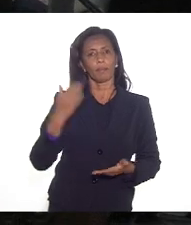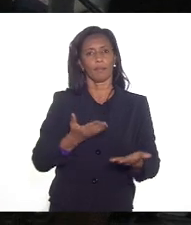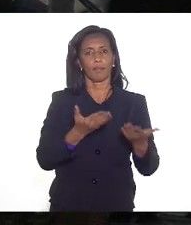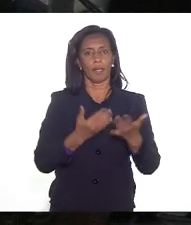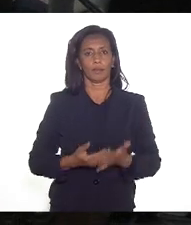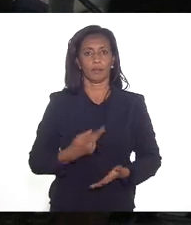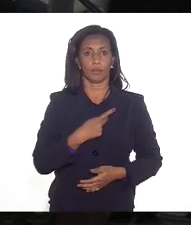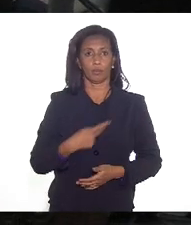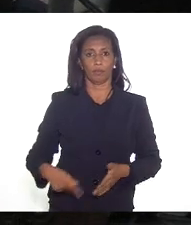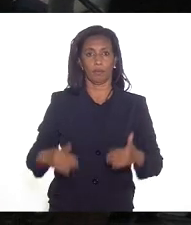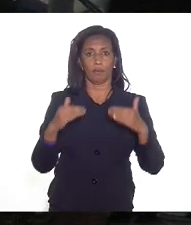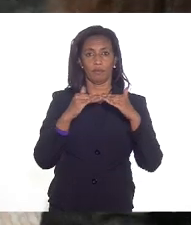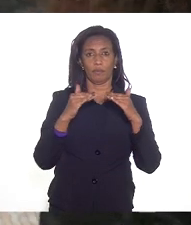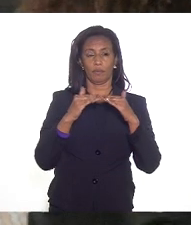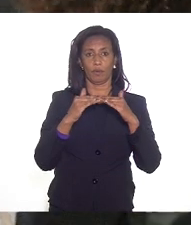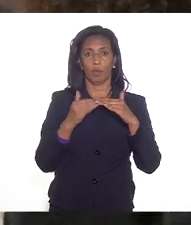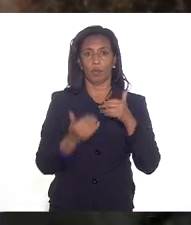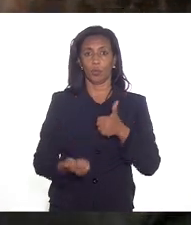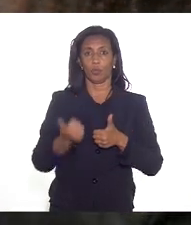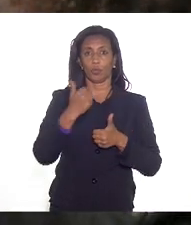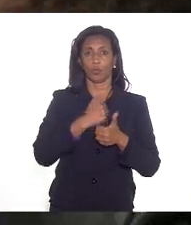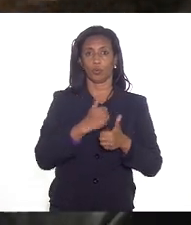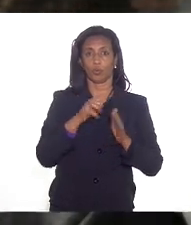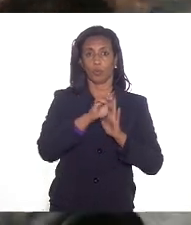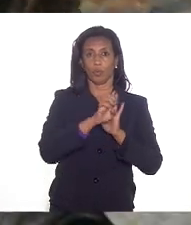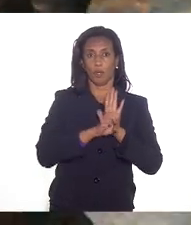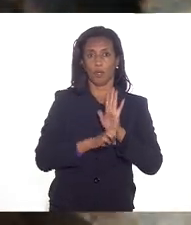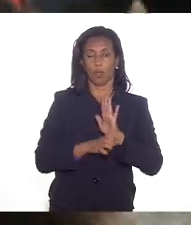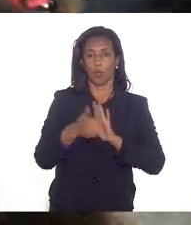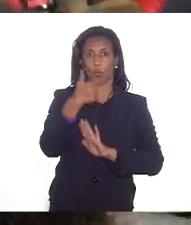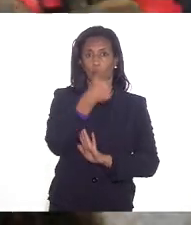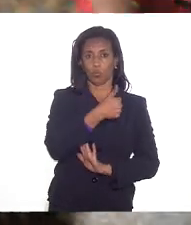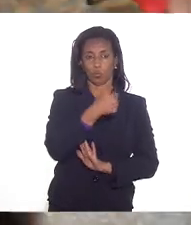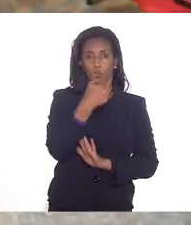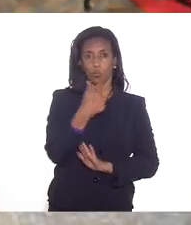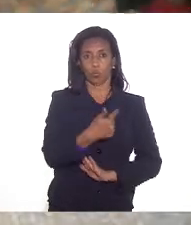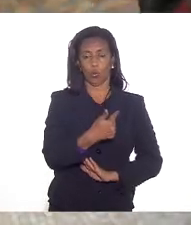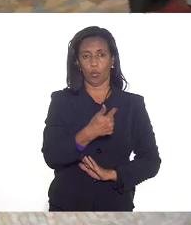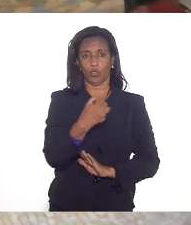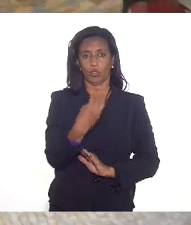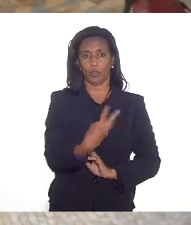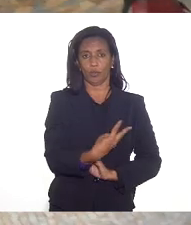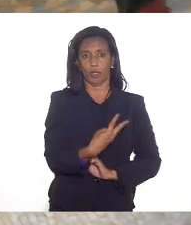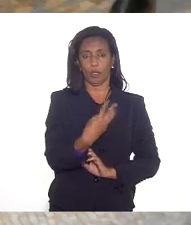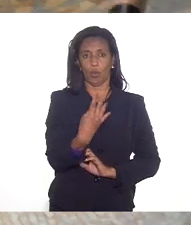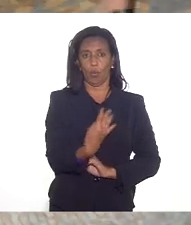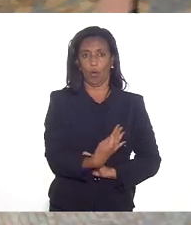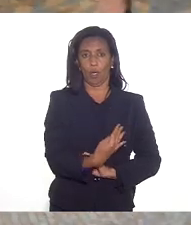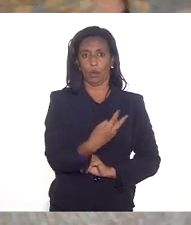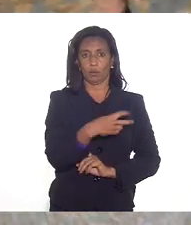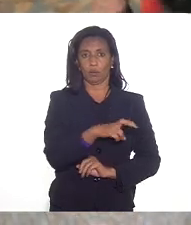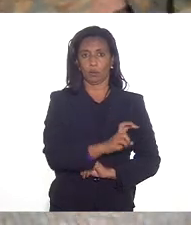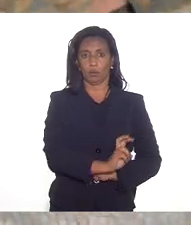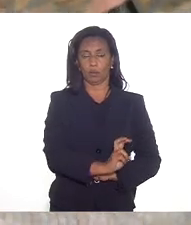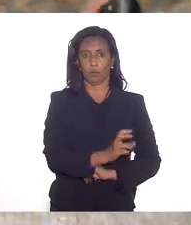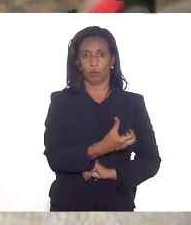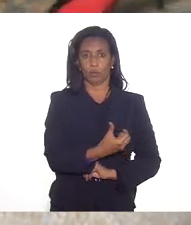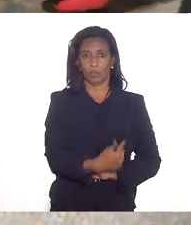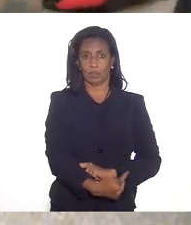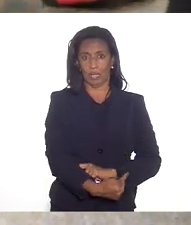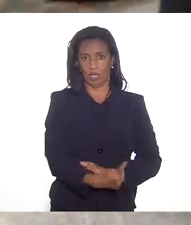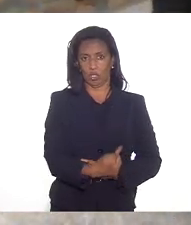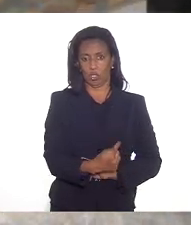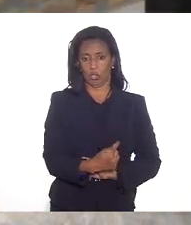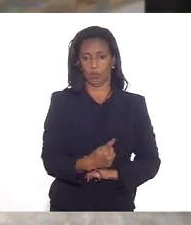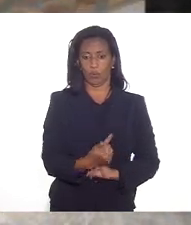senhor presidente parecer é favorável com subemenda aglutinativas emendas um dois três quatro cinco e